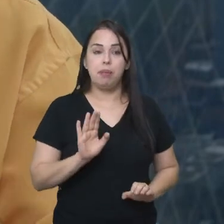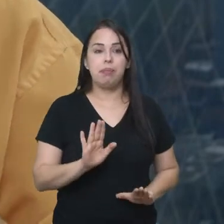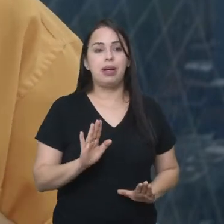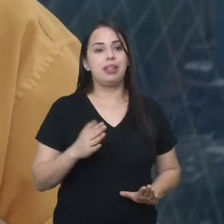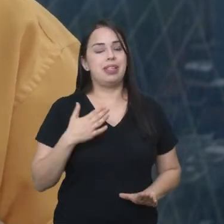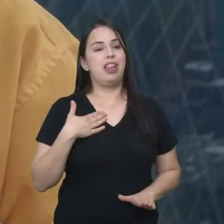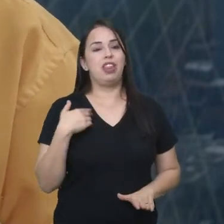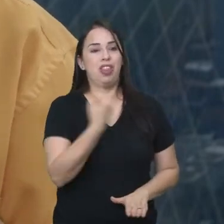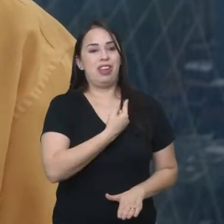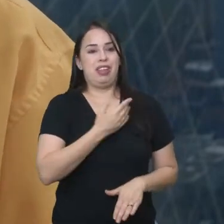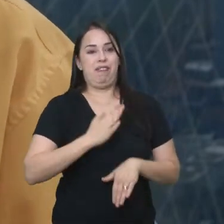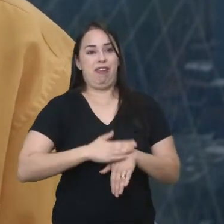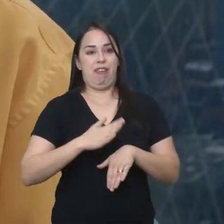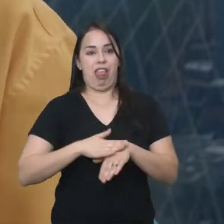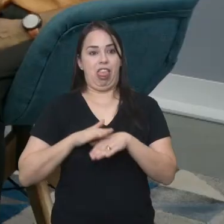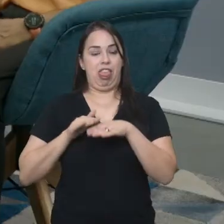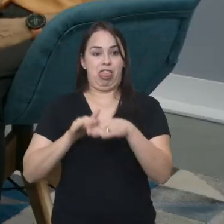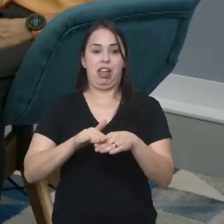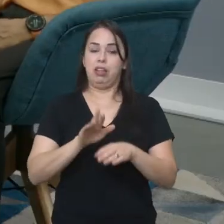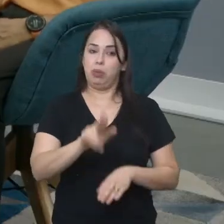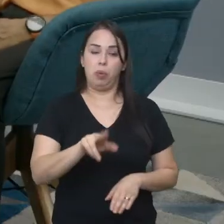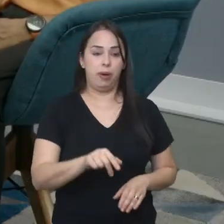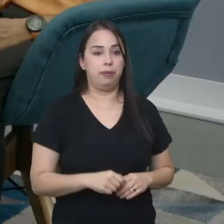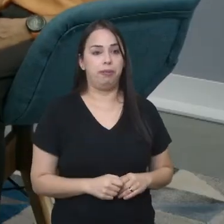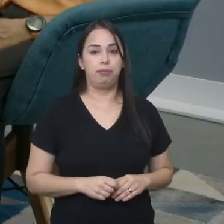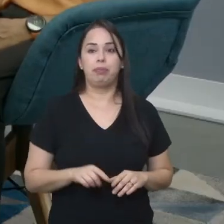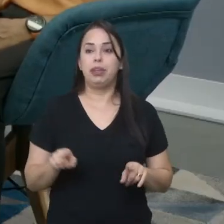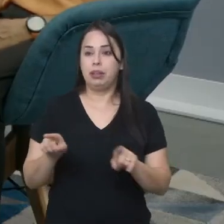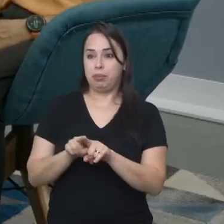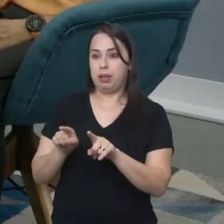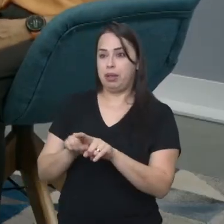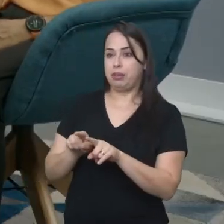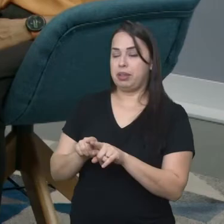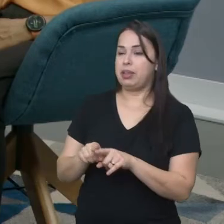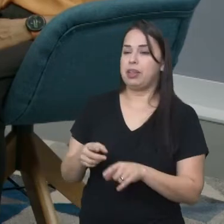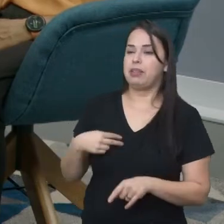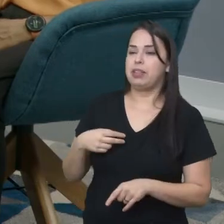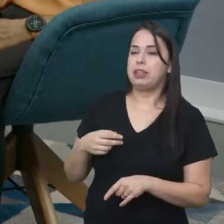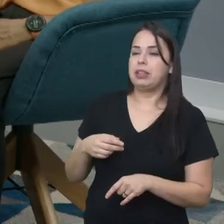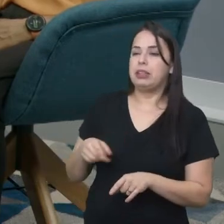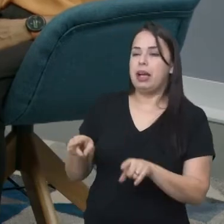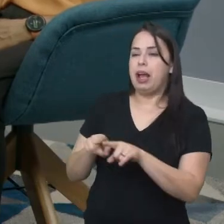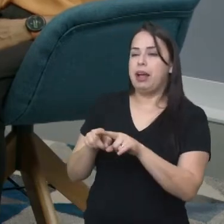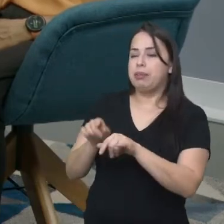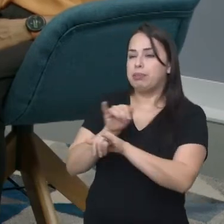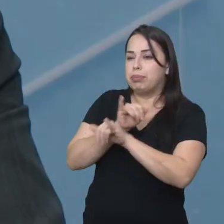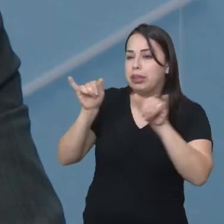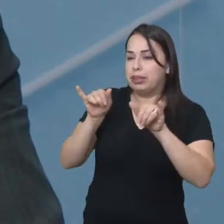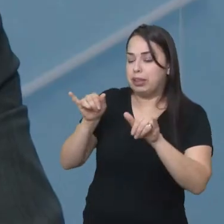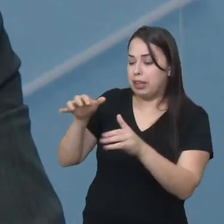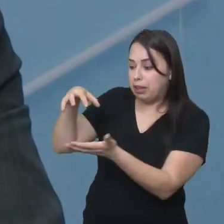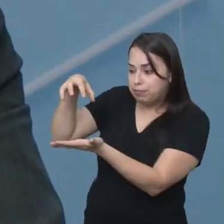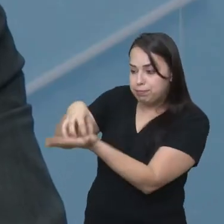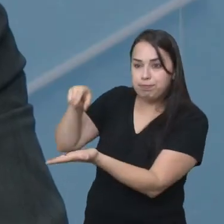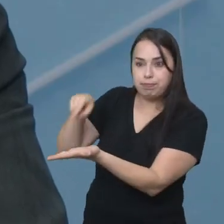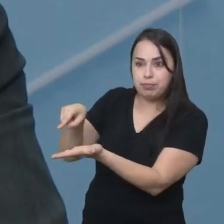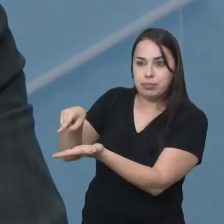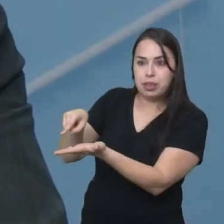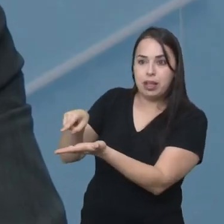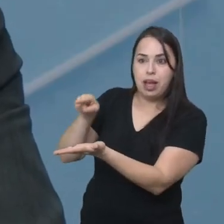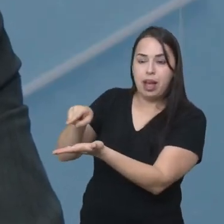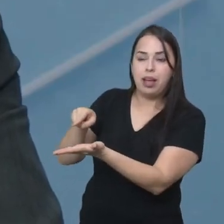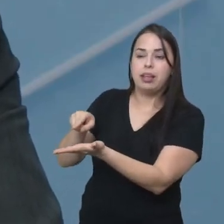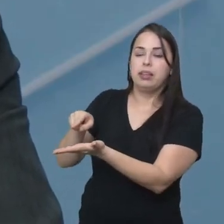não é o conselho que faz isso. É importante também destacar que o Conselho Tutelar é um órgão que requisita serviços. Exatamente. Né? Então,